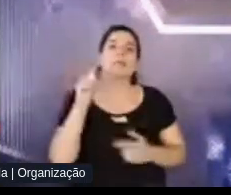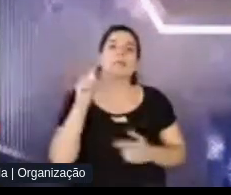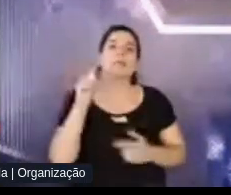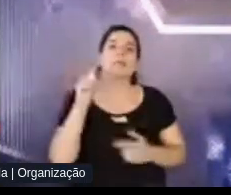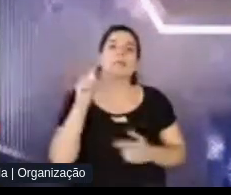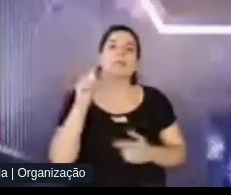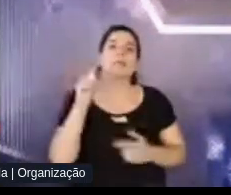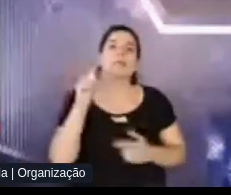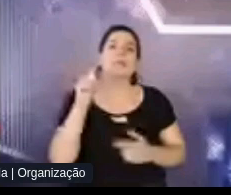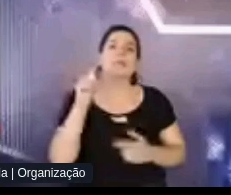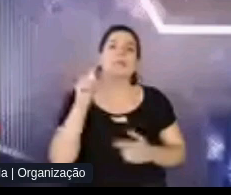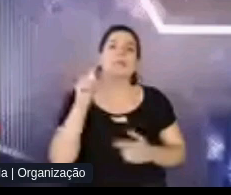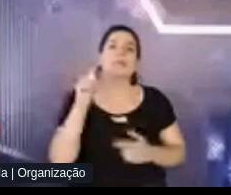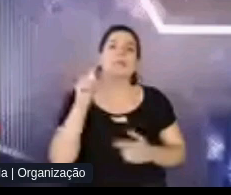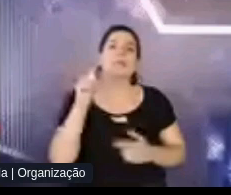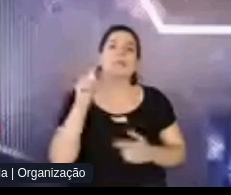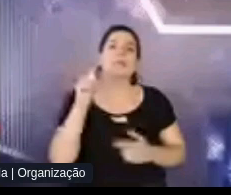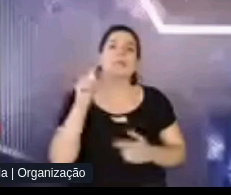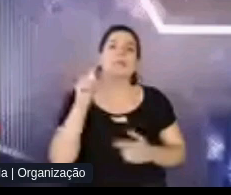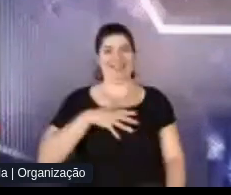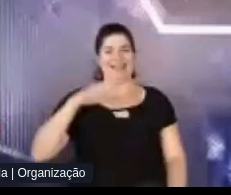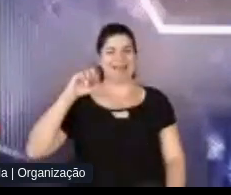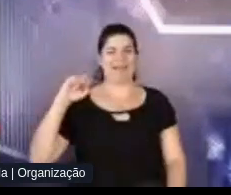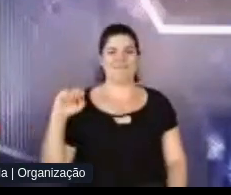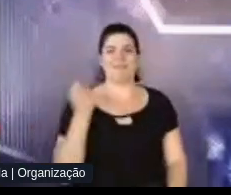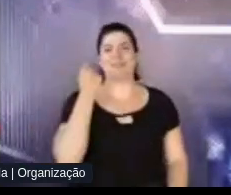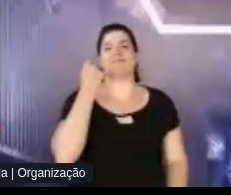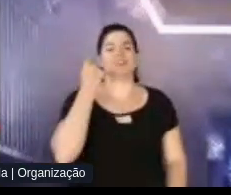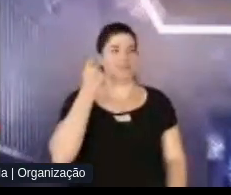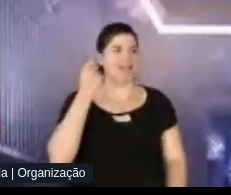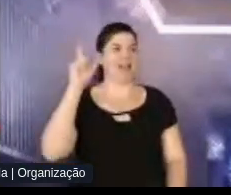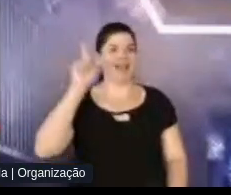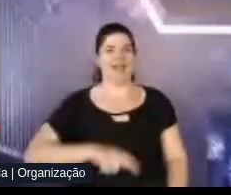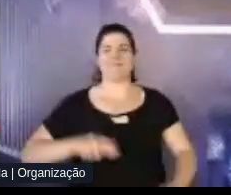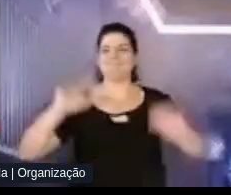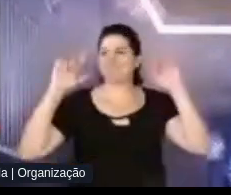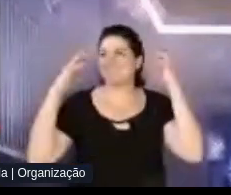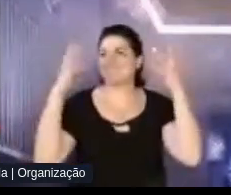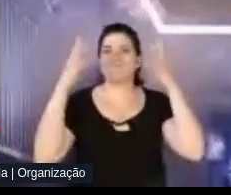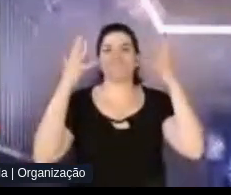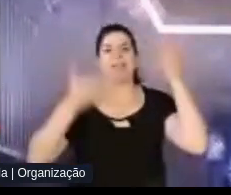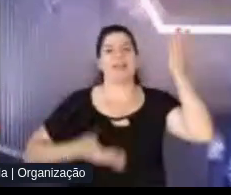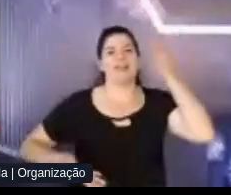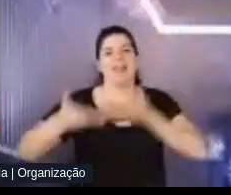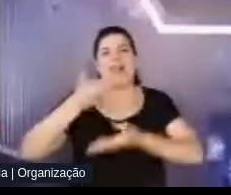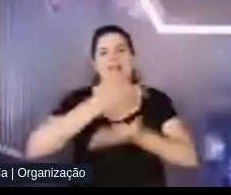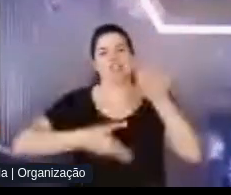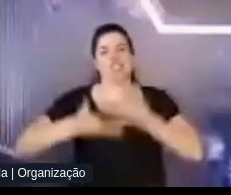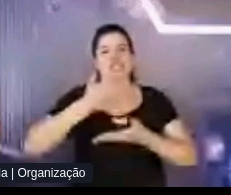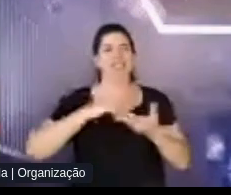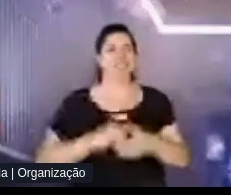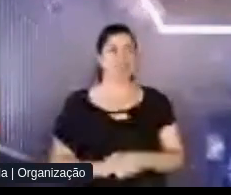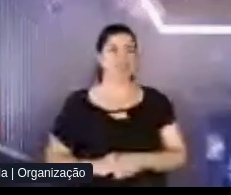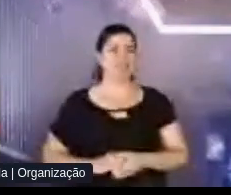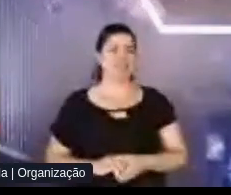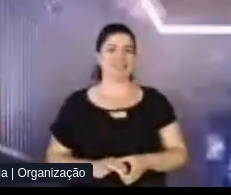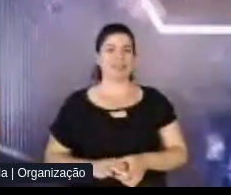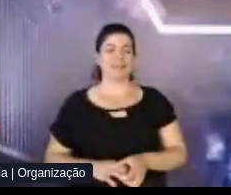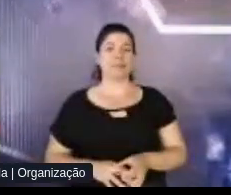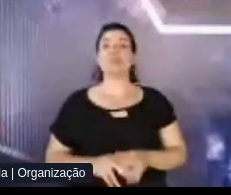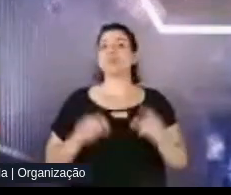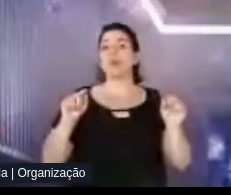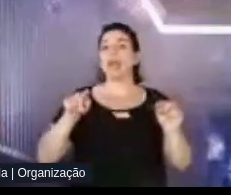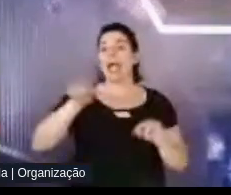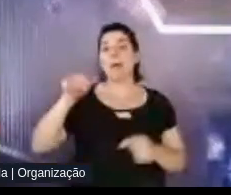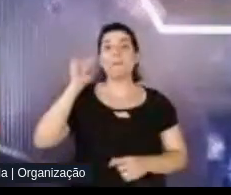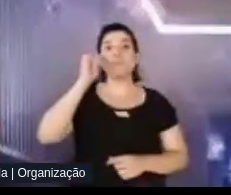mundo gosta, né, a maior parte das pessoas gosta de uma cerveja, seja para comemorar, seja para interagir, que as mulheres